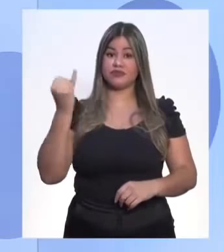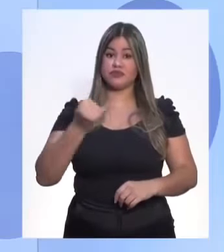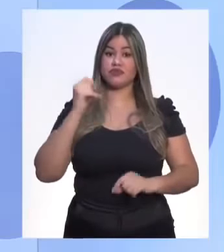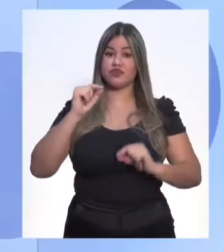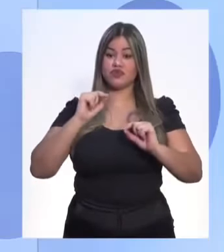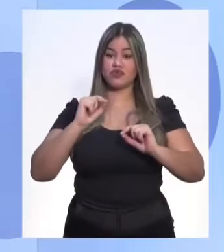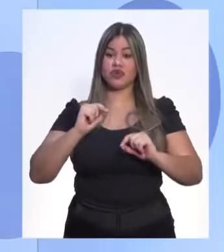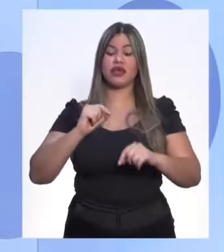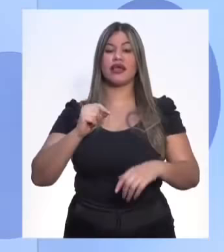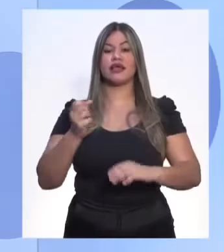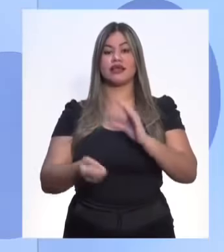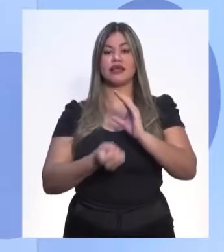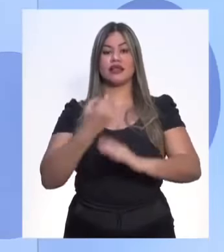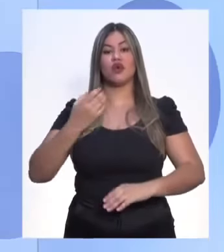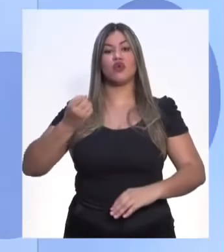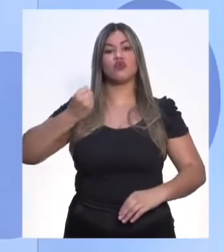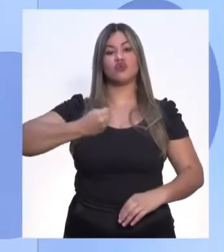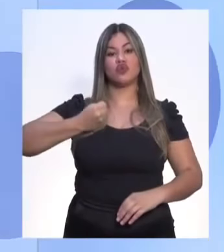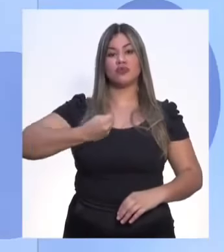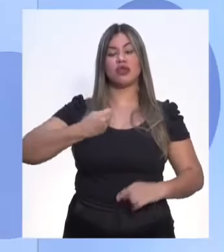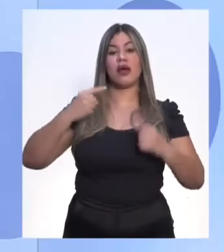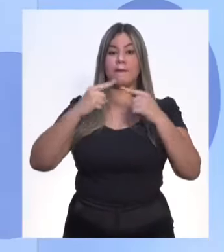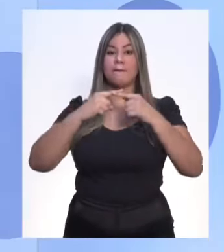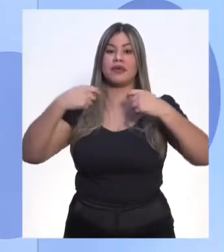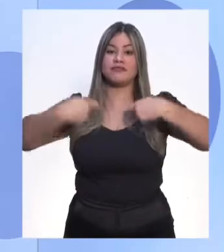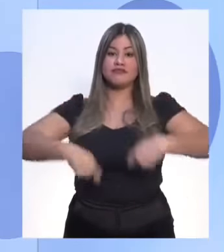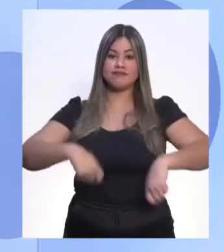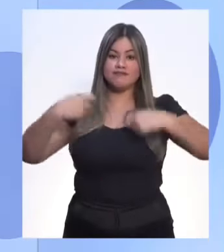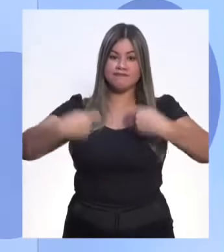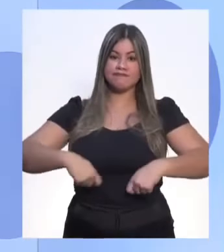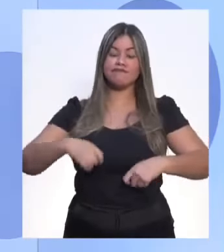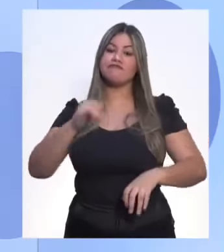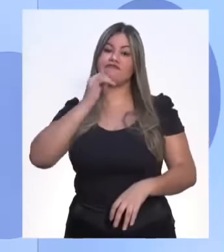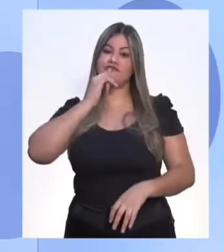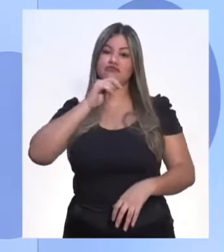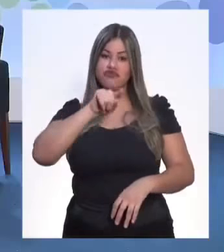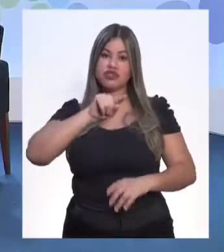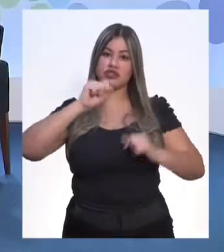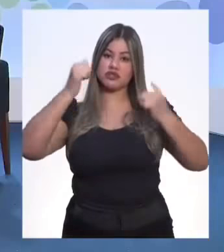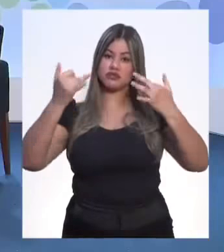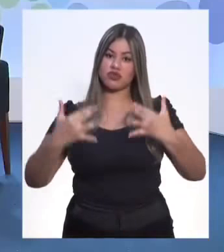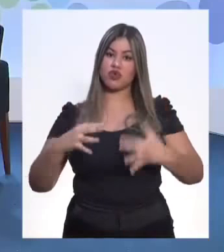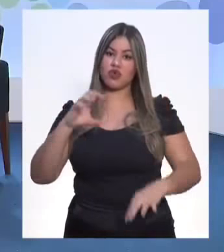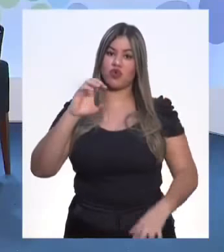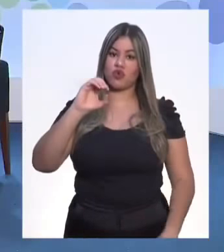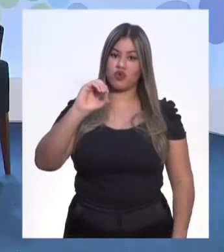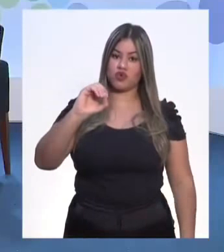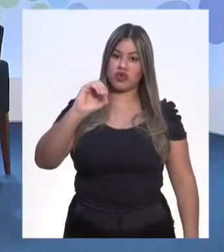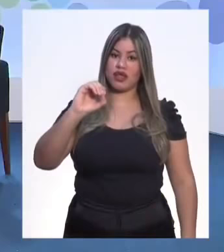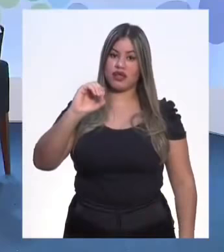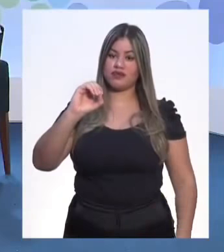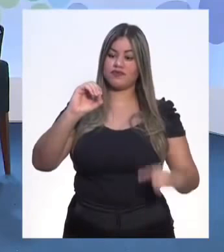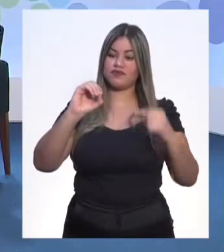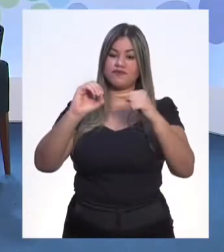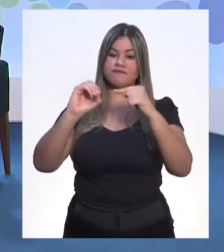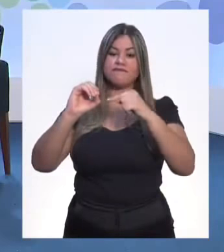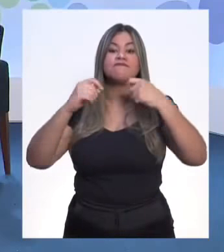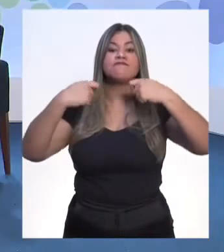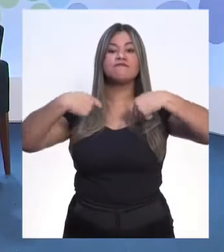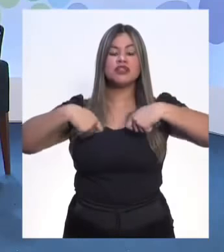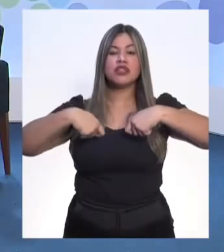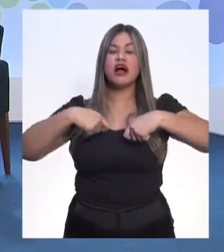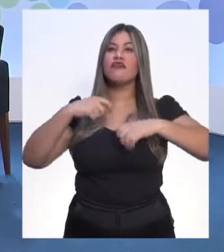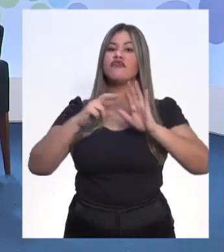questão da criação dos números que a necessidade né então presente almoço é mesmo se Tom o zero ou existia uma necessidade